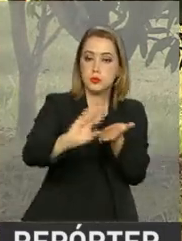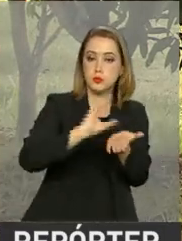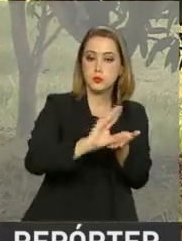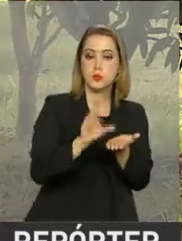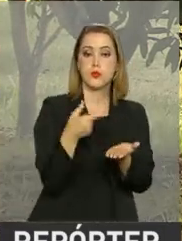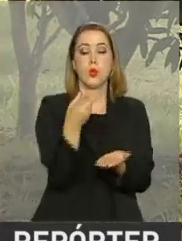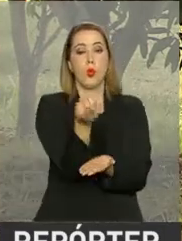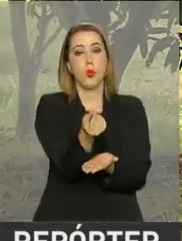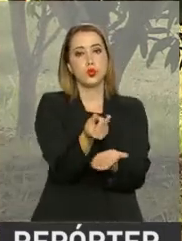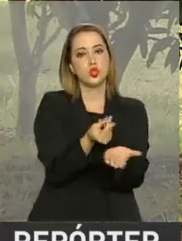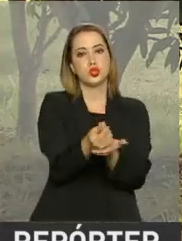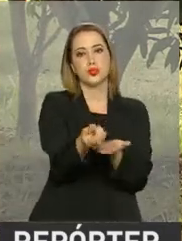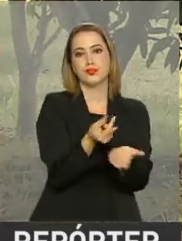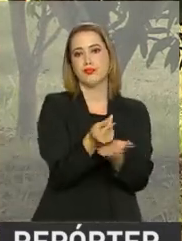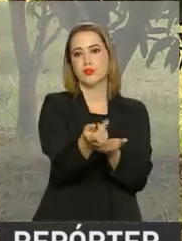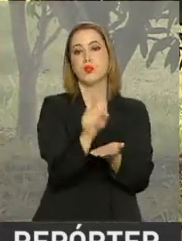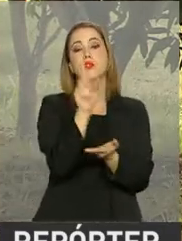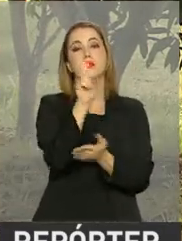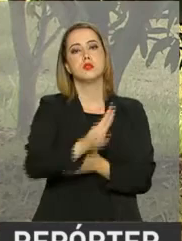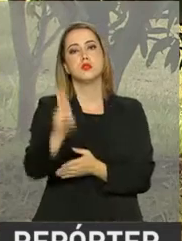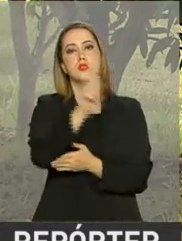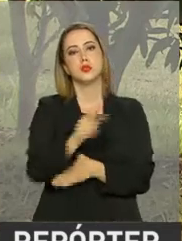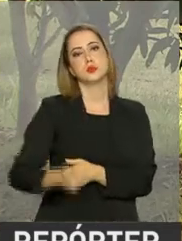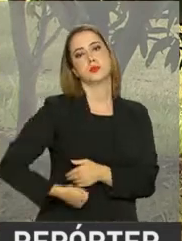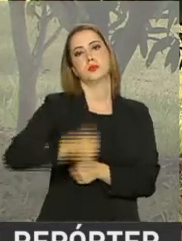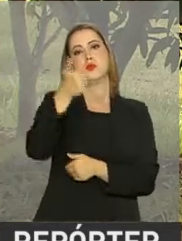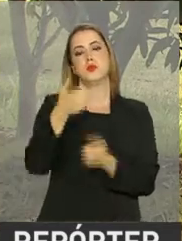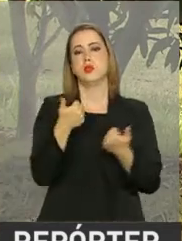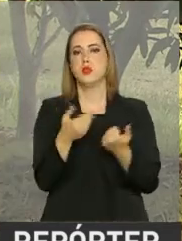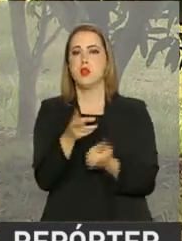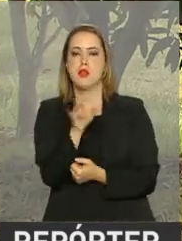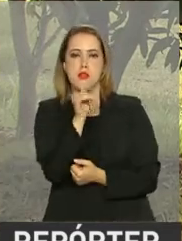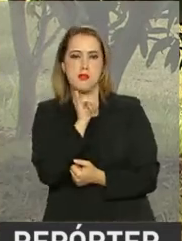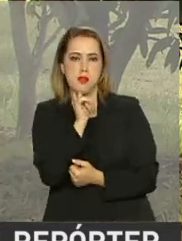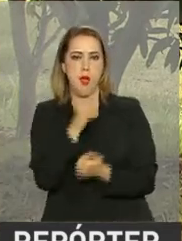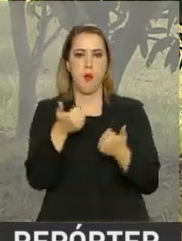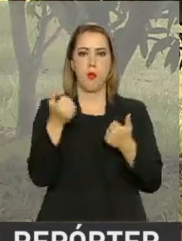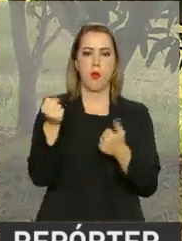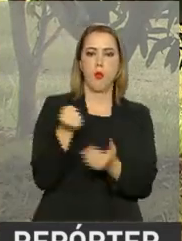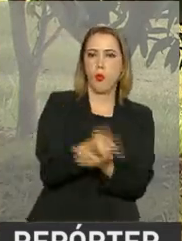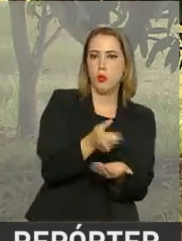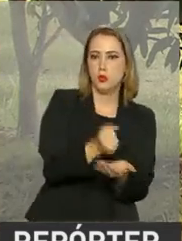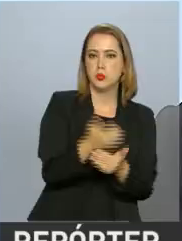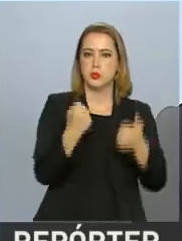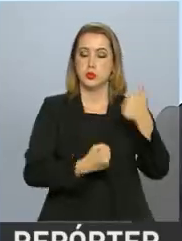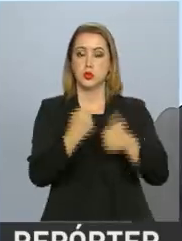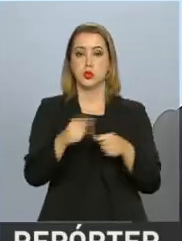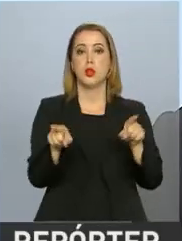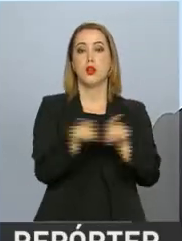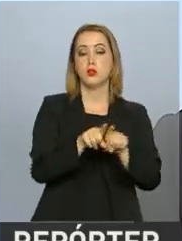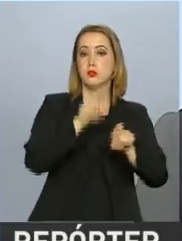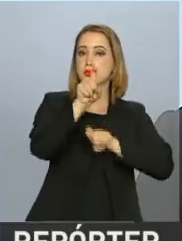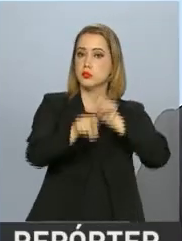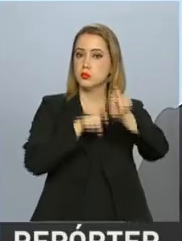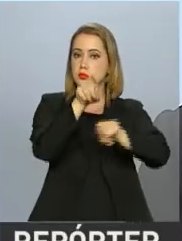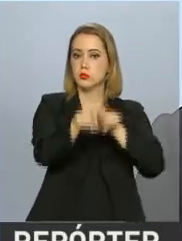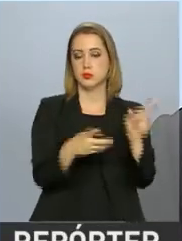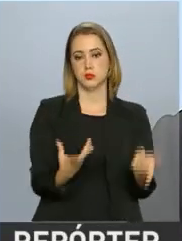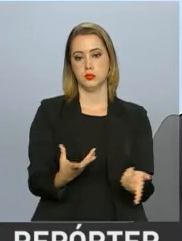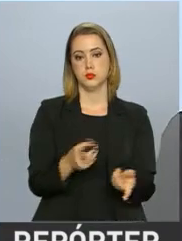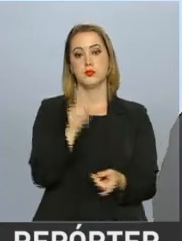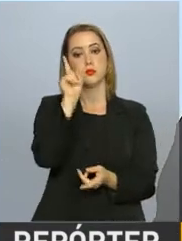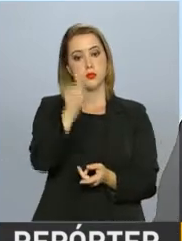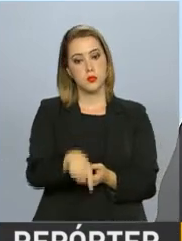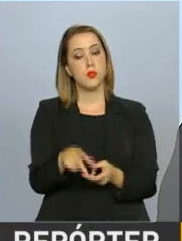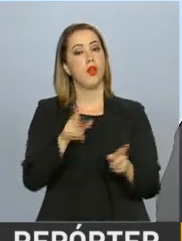o dinheiro será usado para investimento em infraestrutura como a compra de veículos e computadores é aquela política que orienta os agricultores